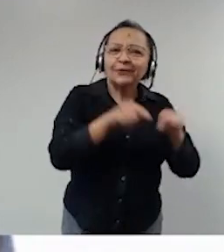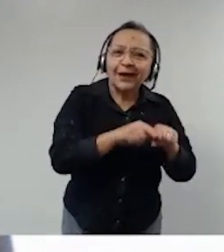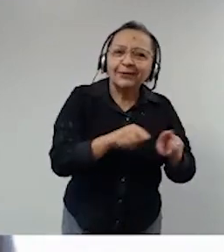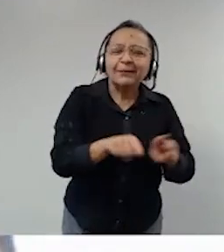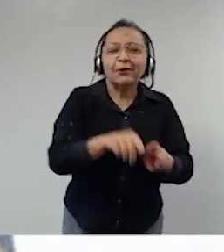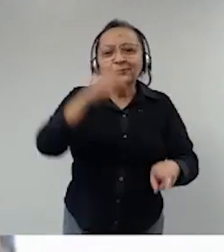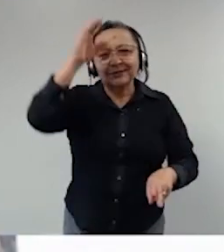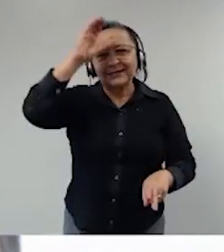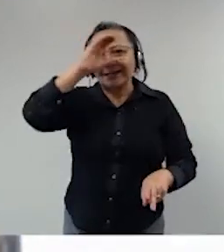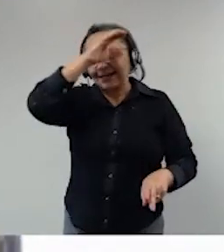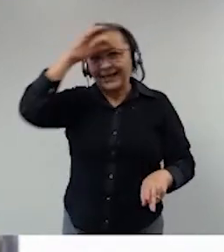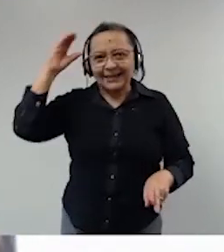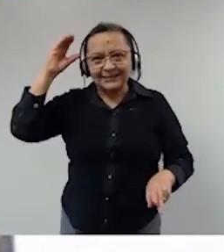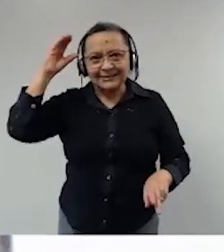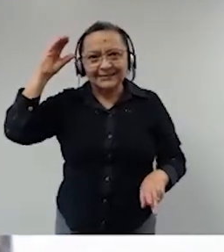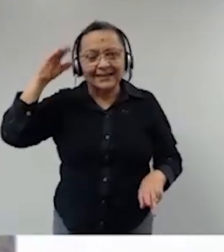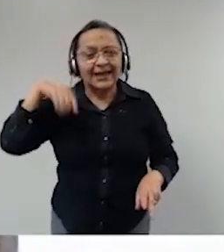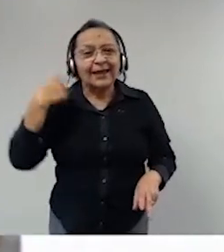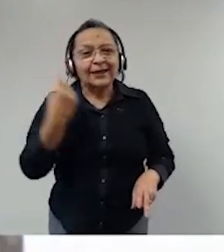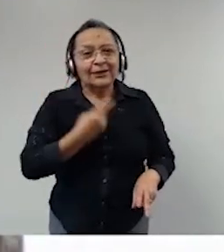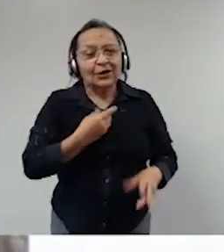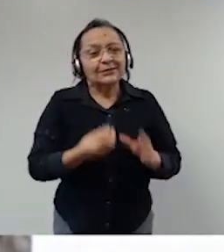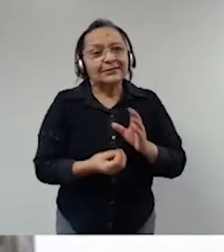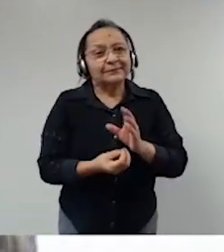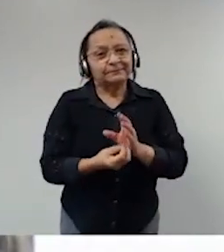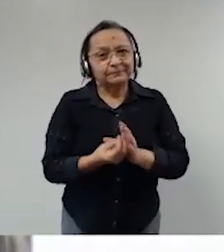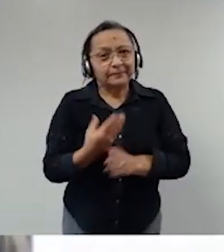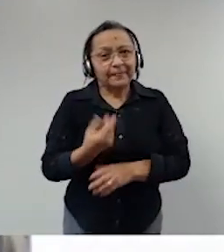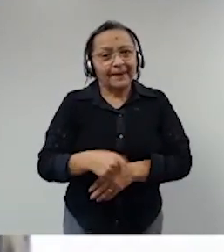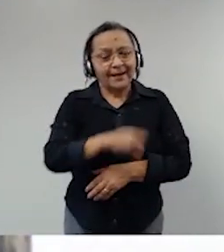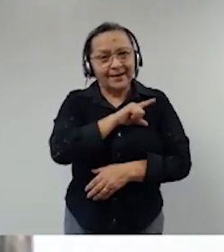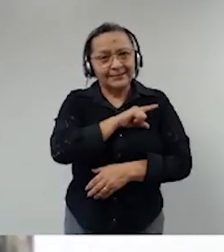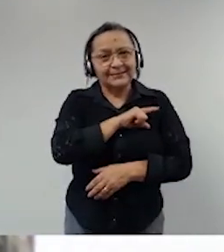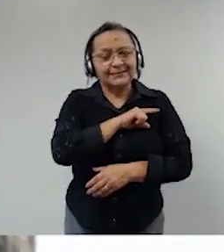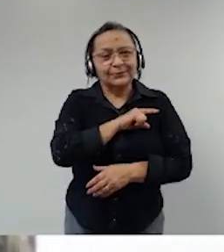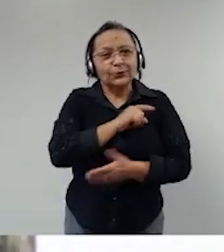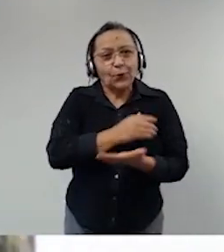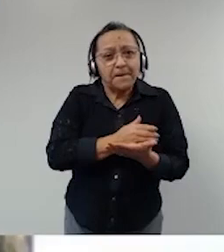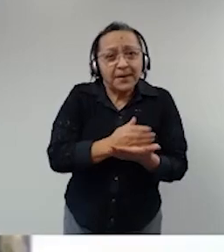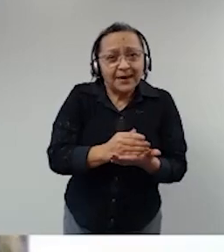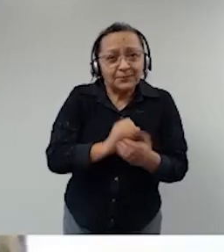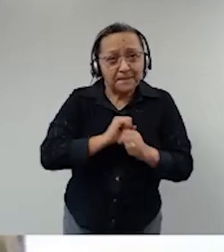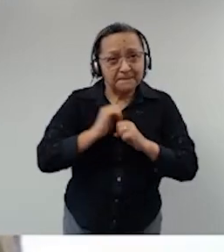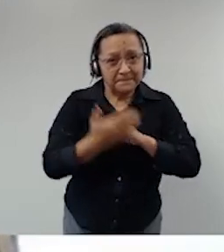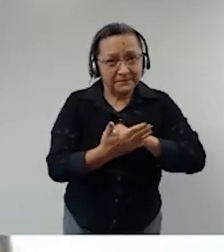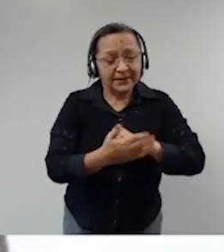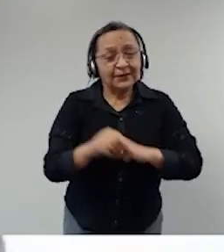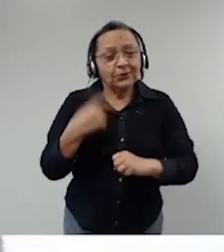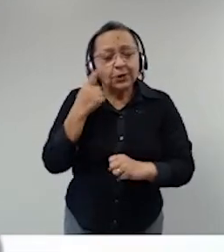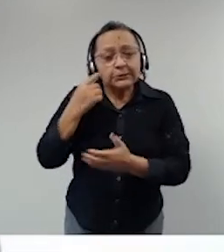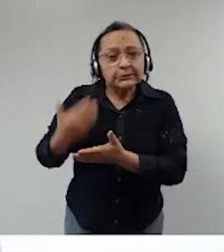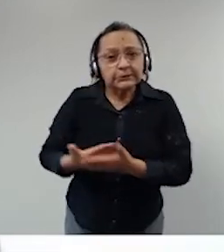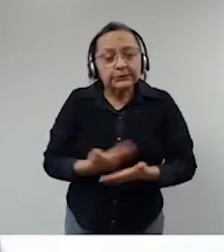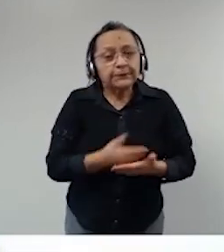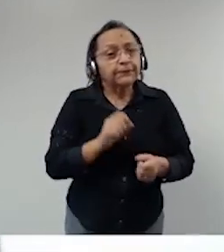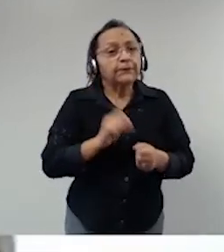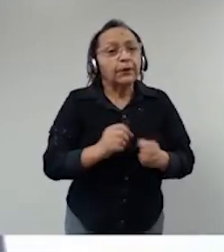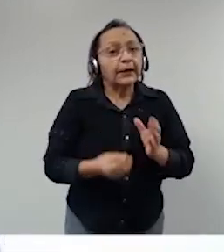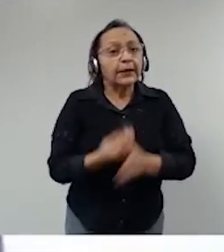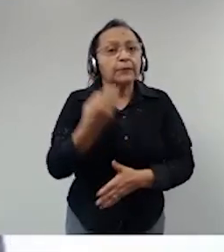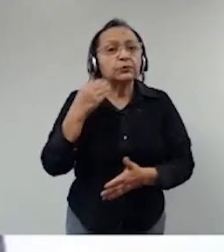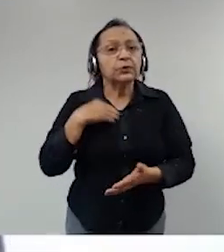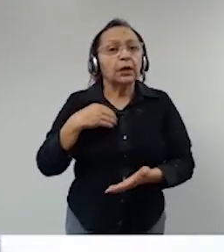clientes, né? Nós criamos logo no começo, não comentei isso, mas logo no começo, a primeira coisa que nós fizemos foi um